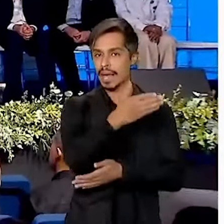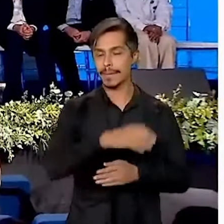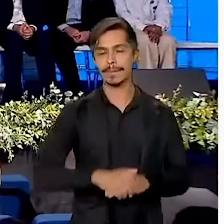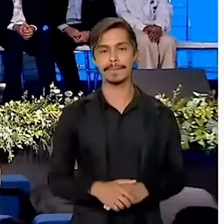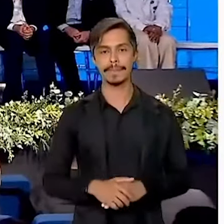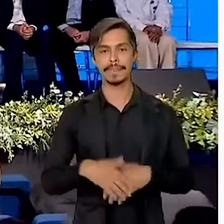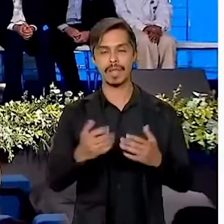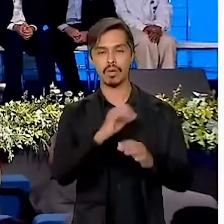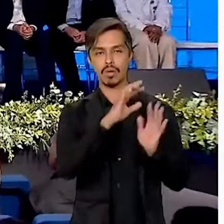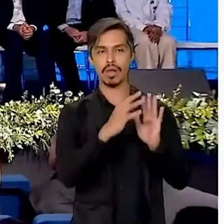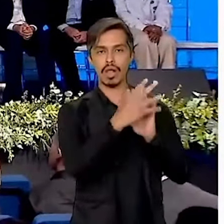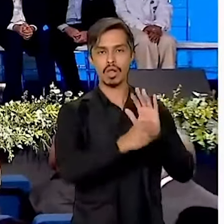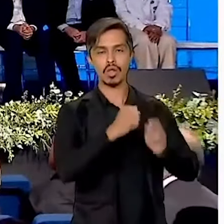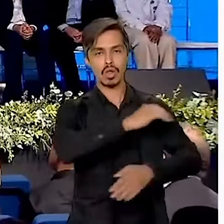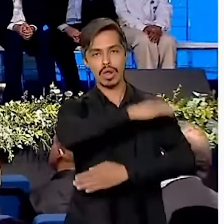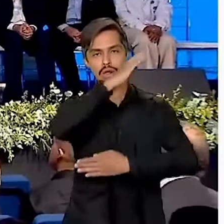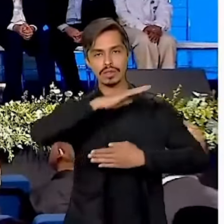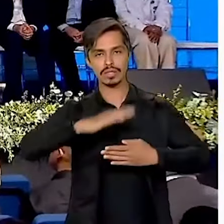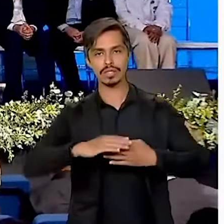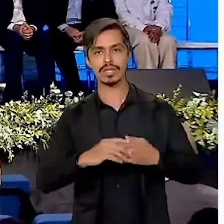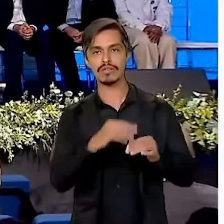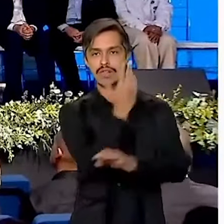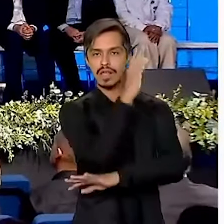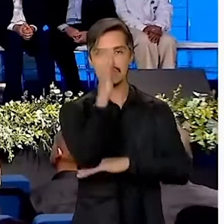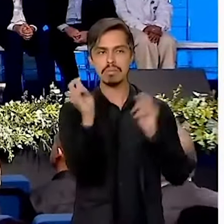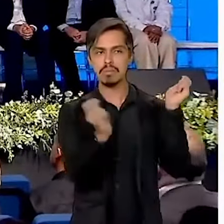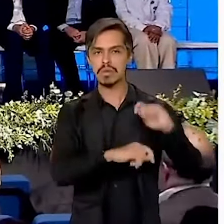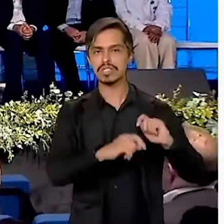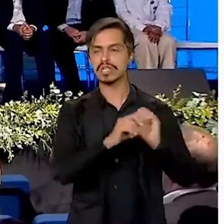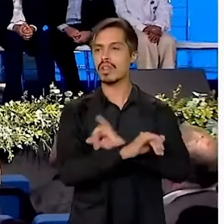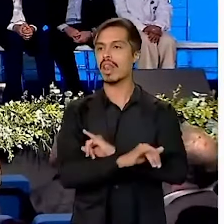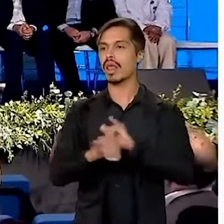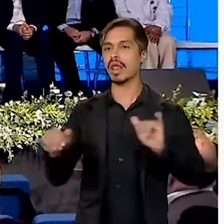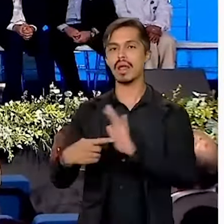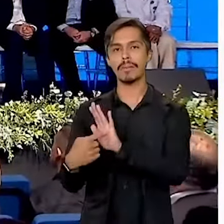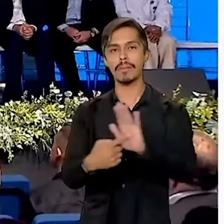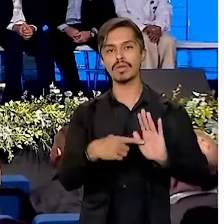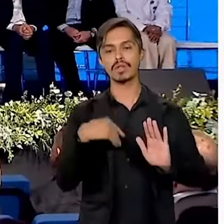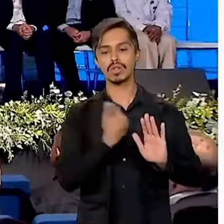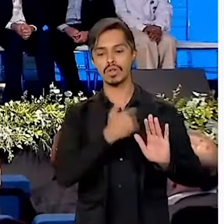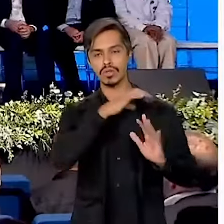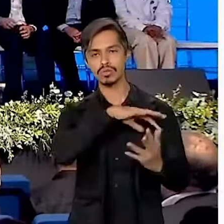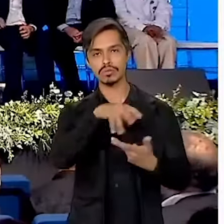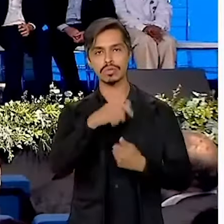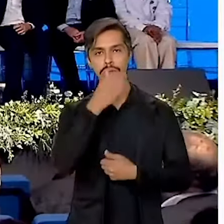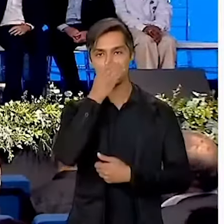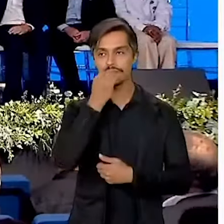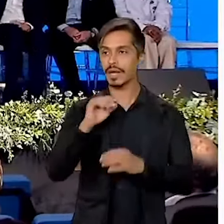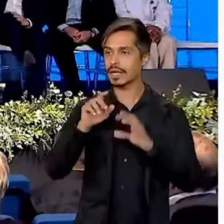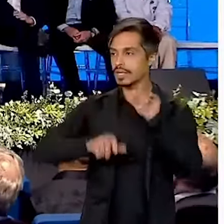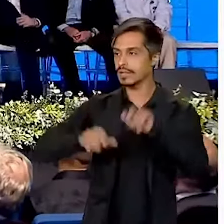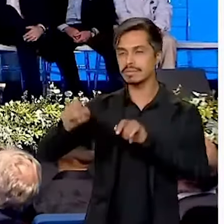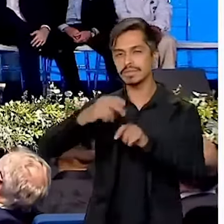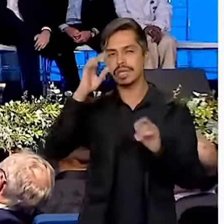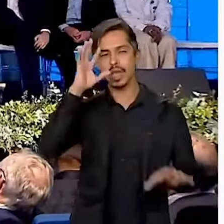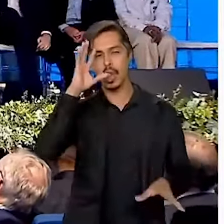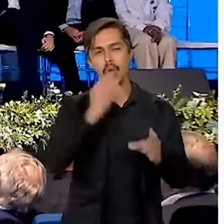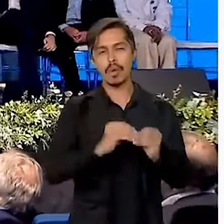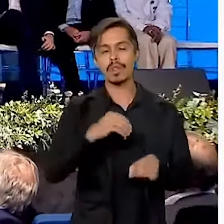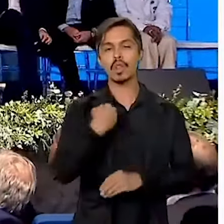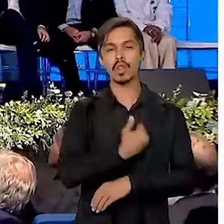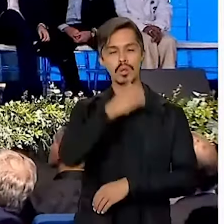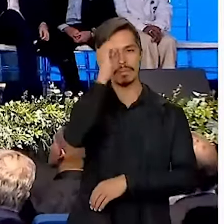que a Amazônia tenha uma oportunidade de falar para o mundo. As pessoas precisam compreender que o